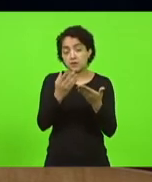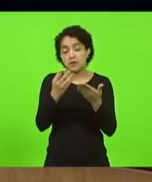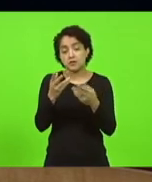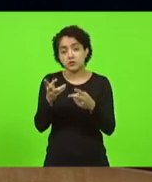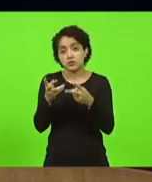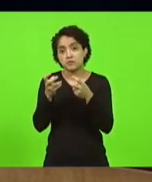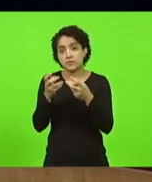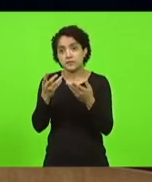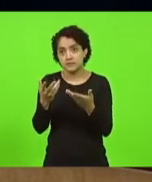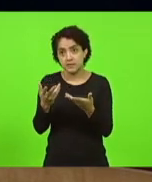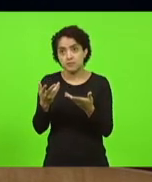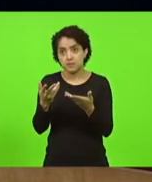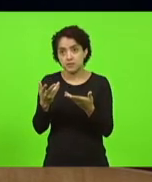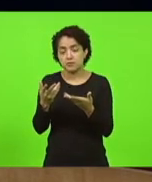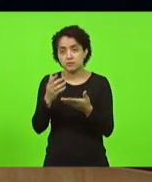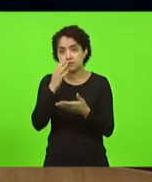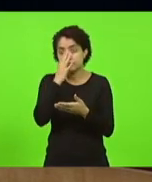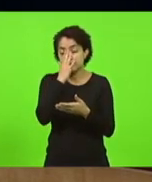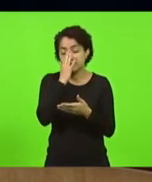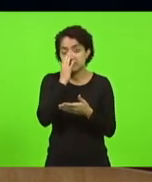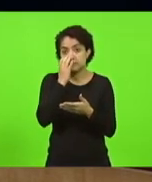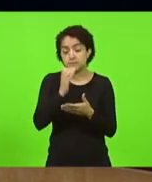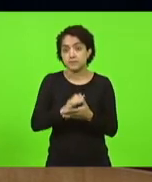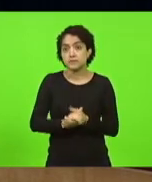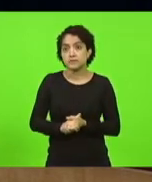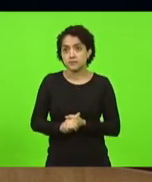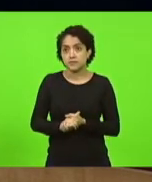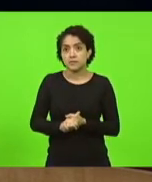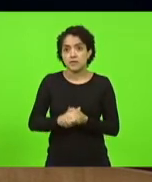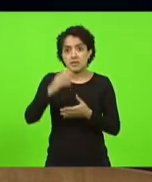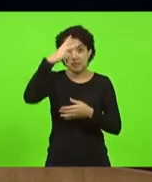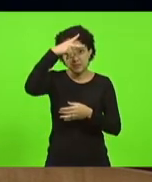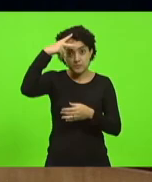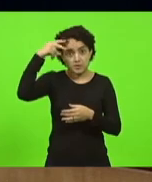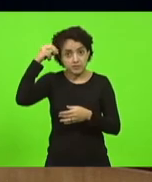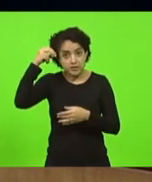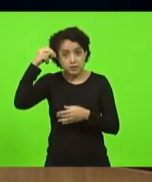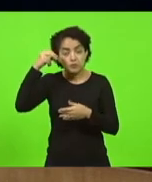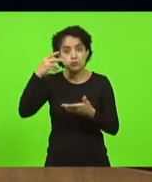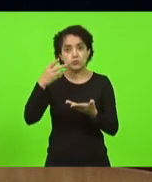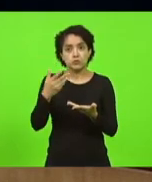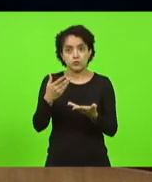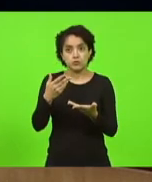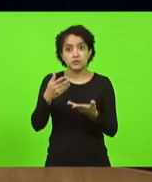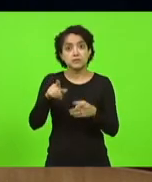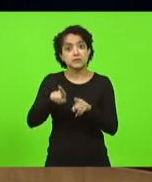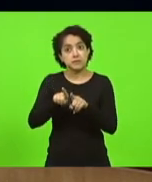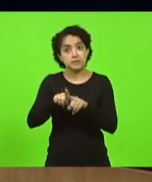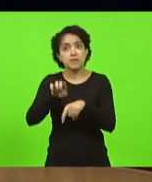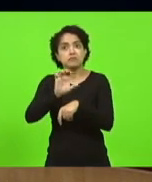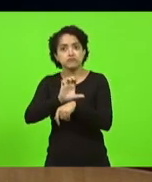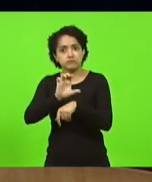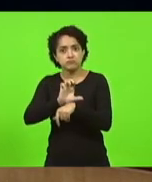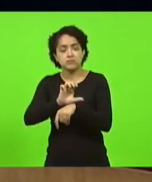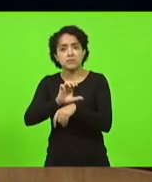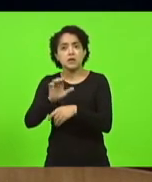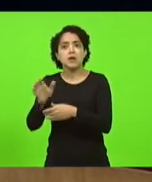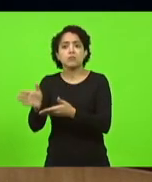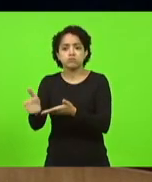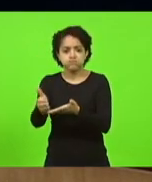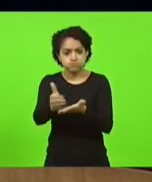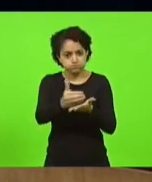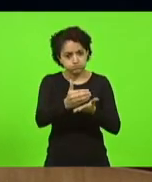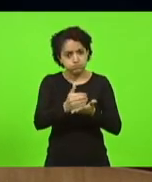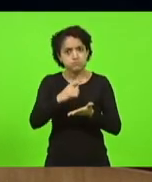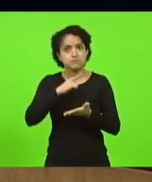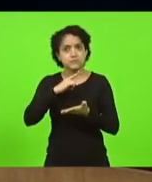os caixas das prefeituras e do Estado, deputado Maurício, estão abarrotados, mas